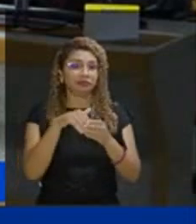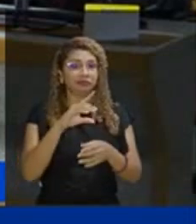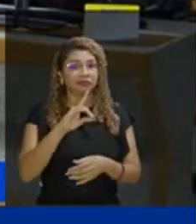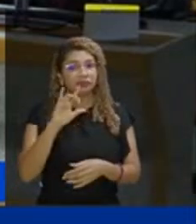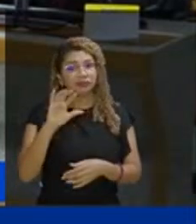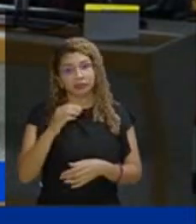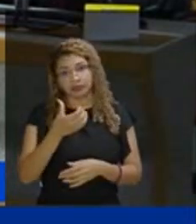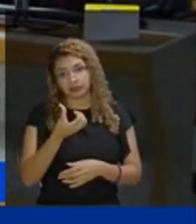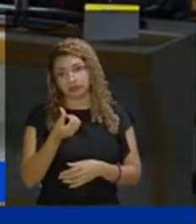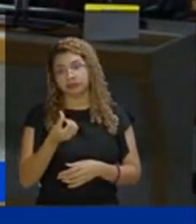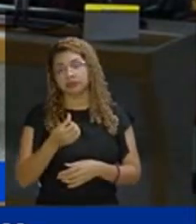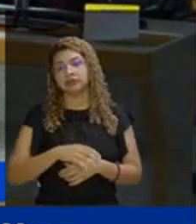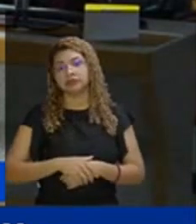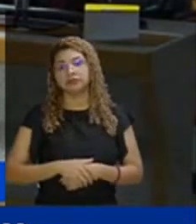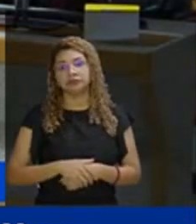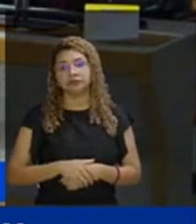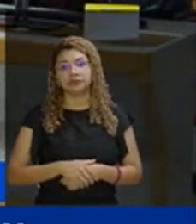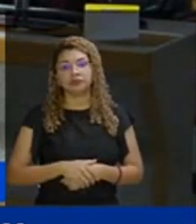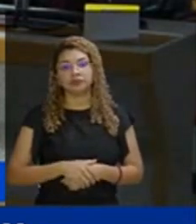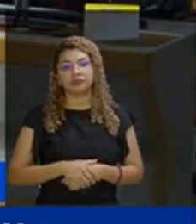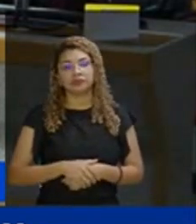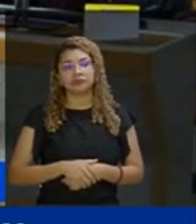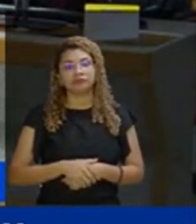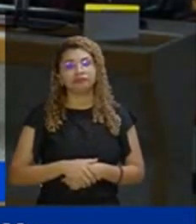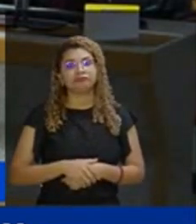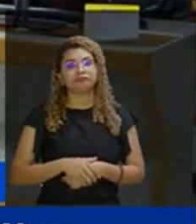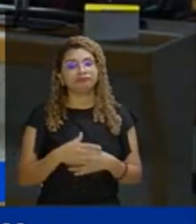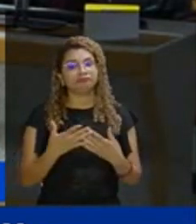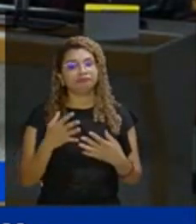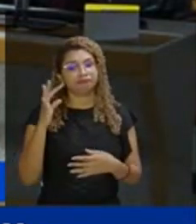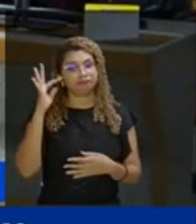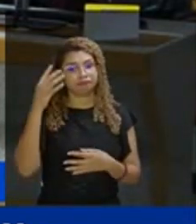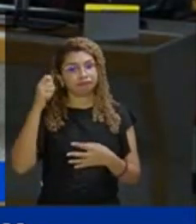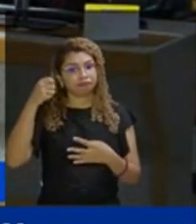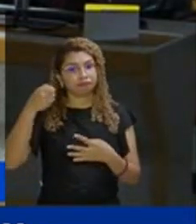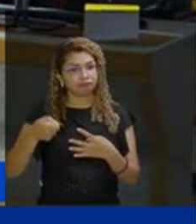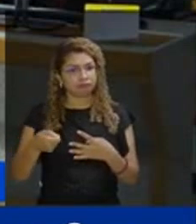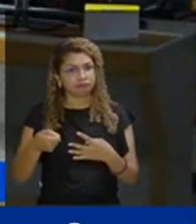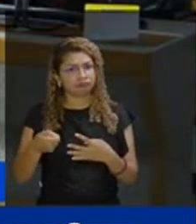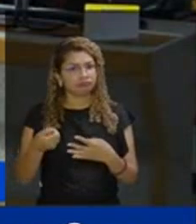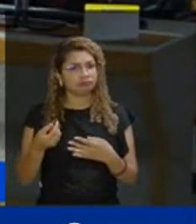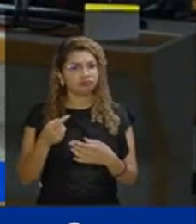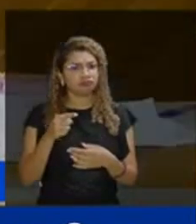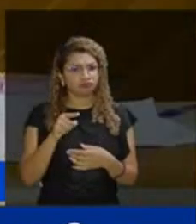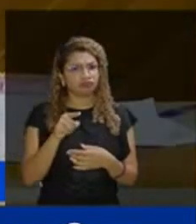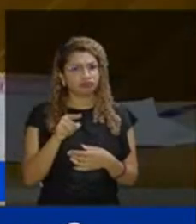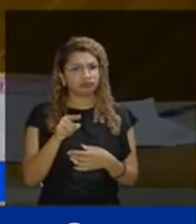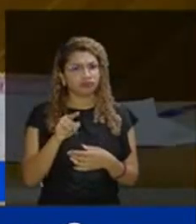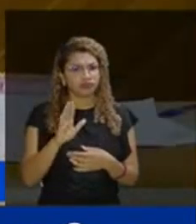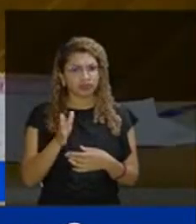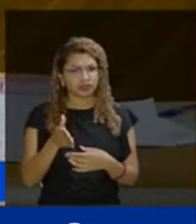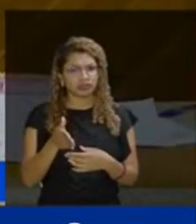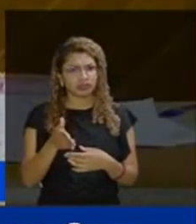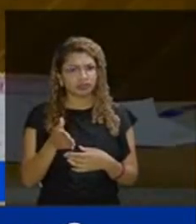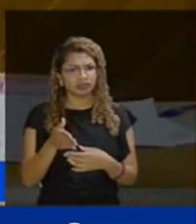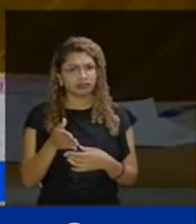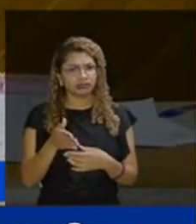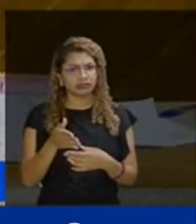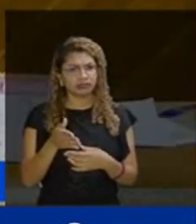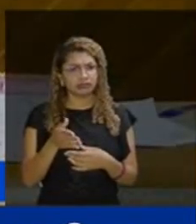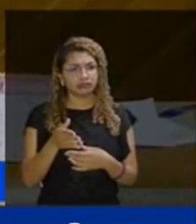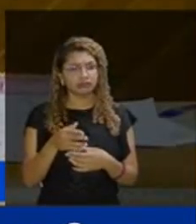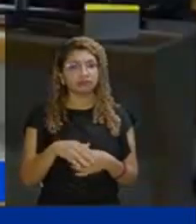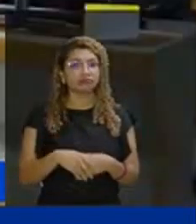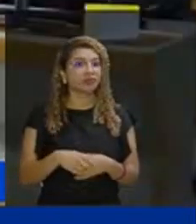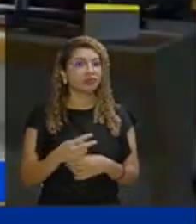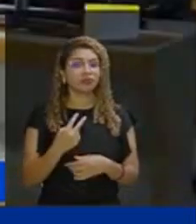eleição. Agora, eu recebi... A decisão não é monocrática? Vossa Excelência já deu a decisão monocrática? Nem isso